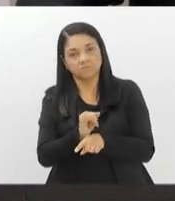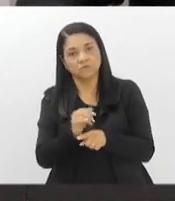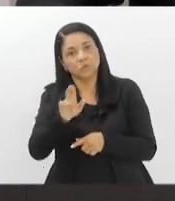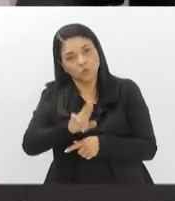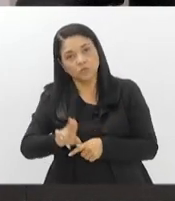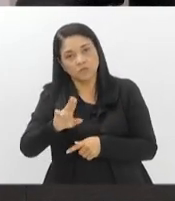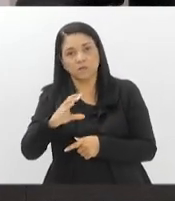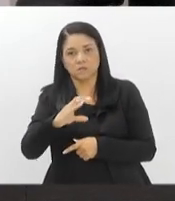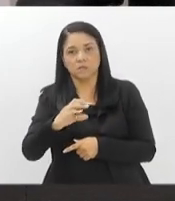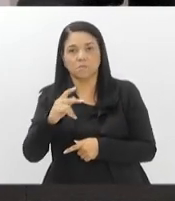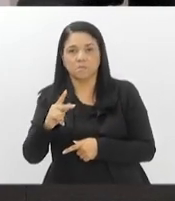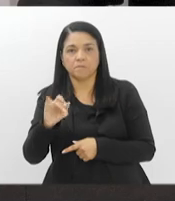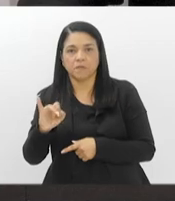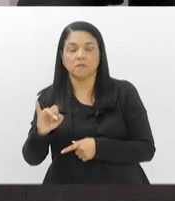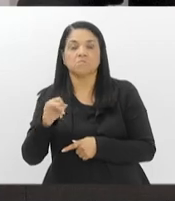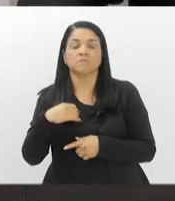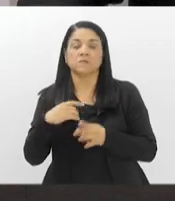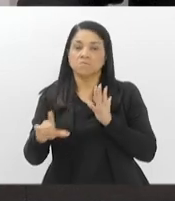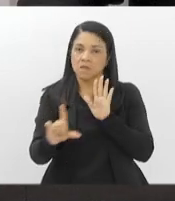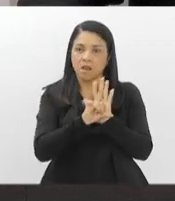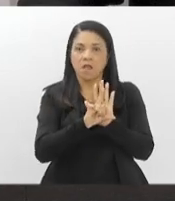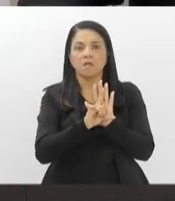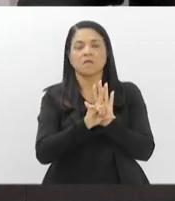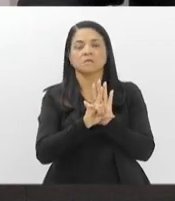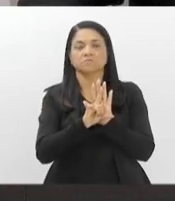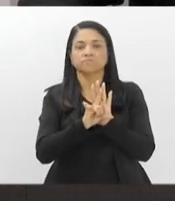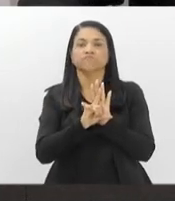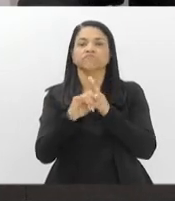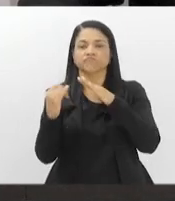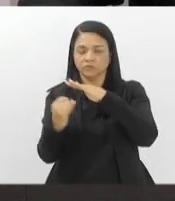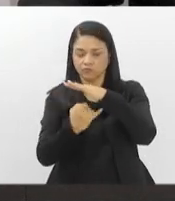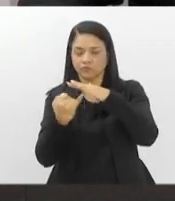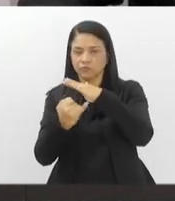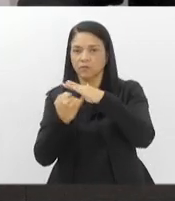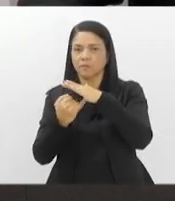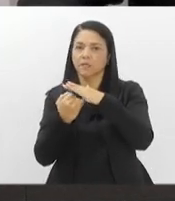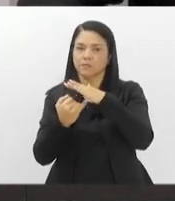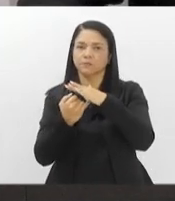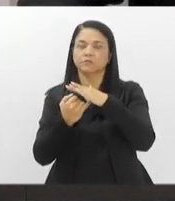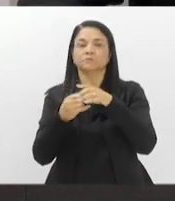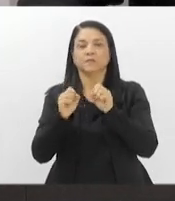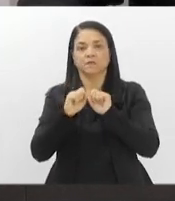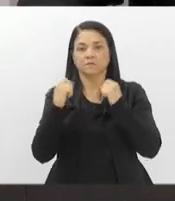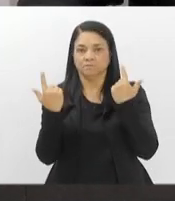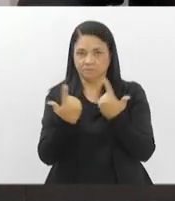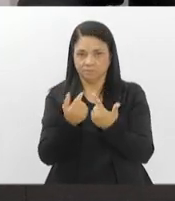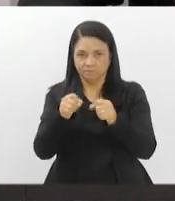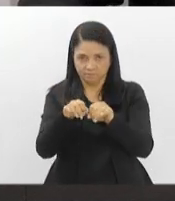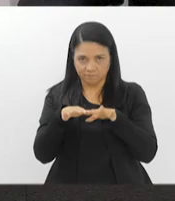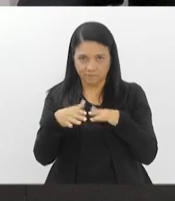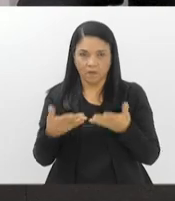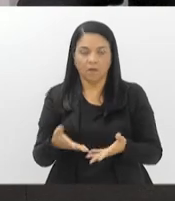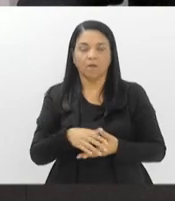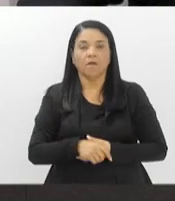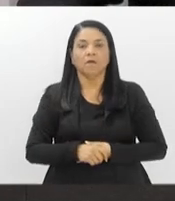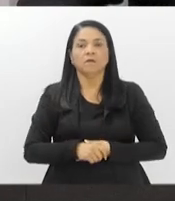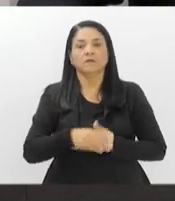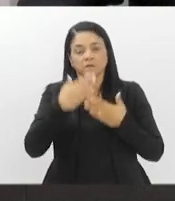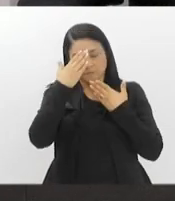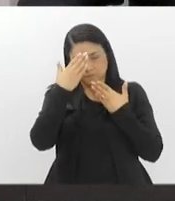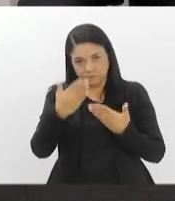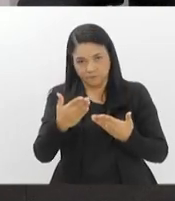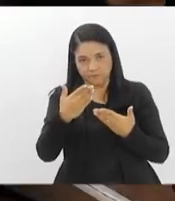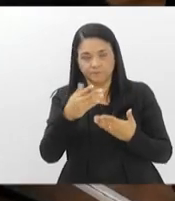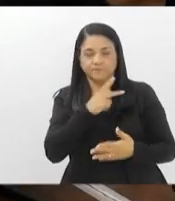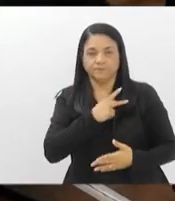CPI nos permite legalmente institucional institucionalmente realizar através da Assembleia Legislativa Obrigada Presidente A pergunta